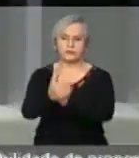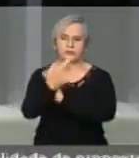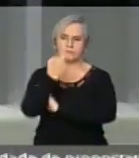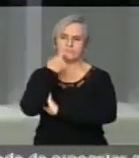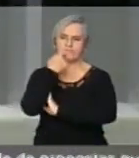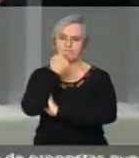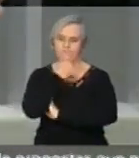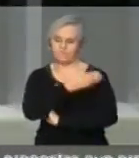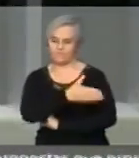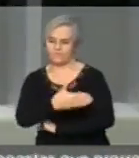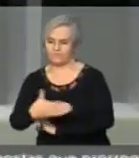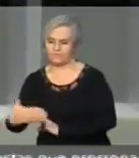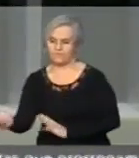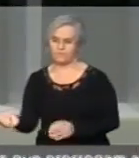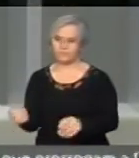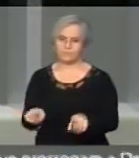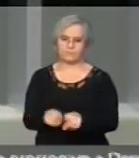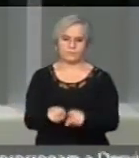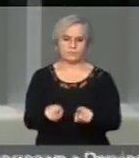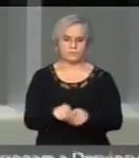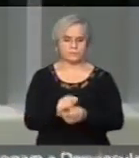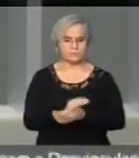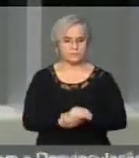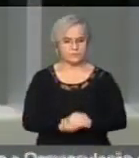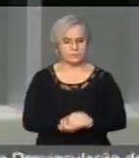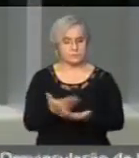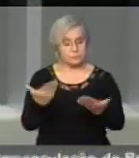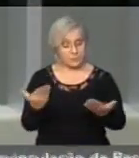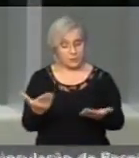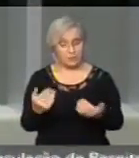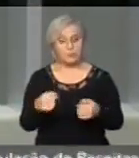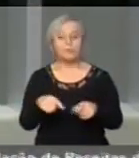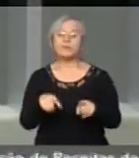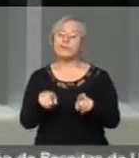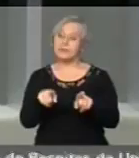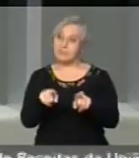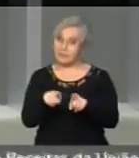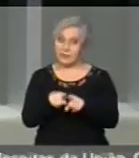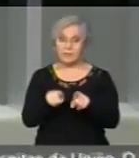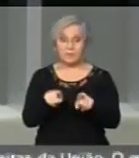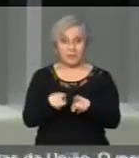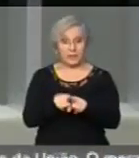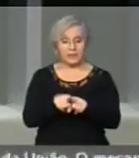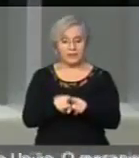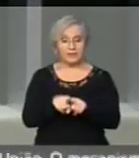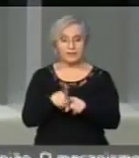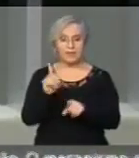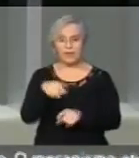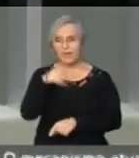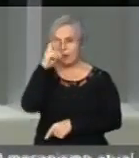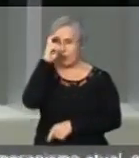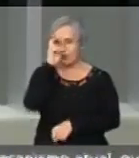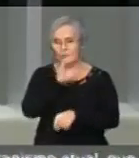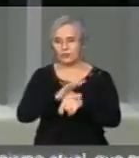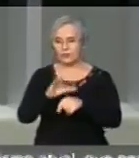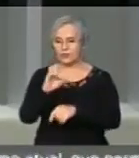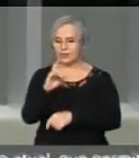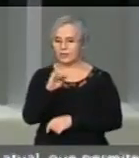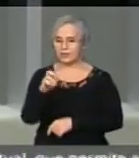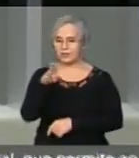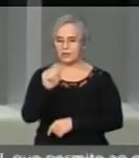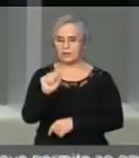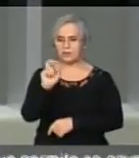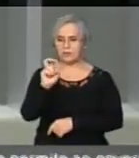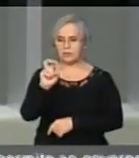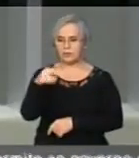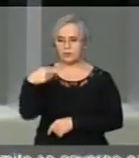de potencial e de riqueza. E isso também, deputada Jandira, é cultura. 5 de novembro é o Dia